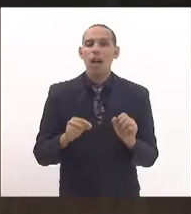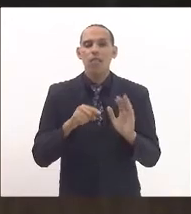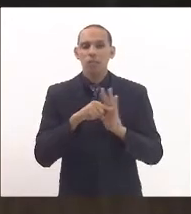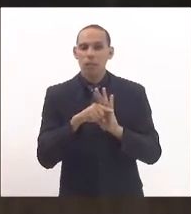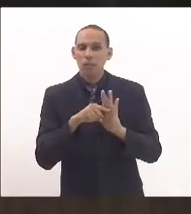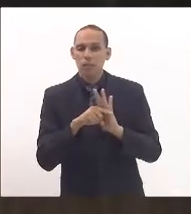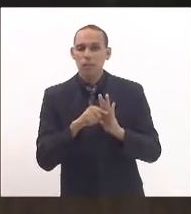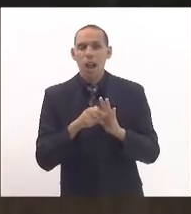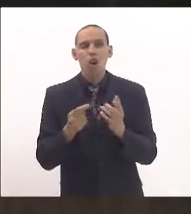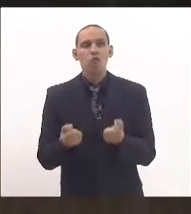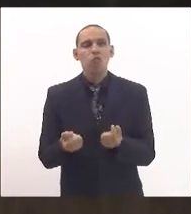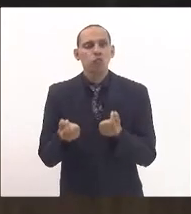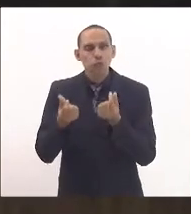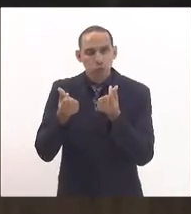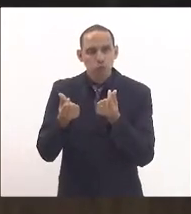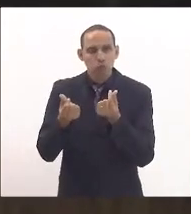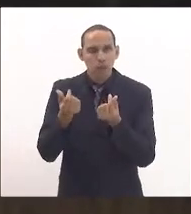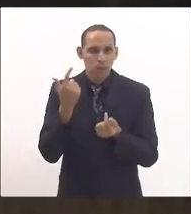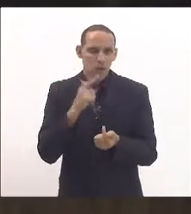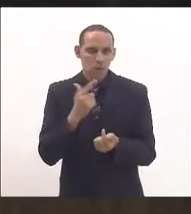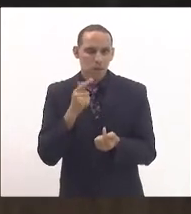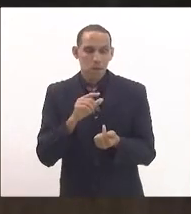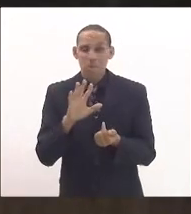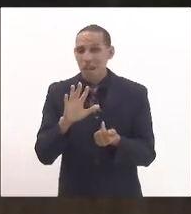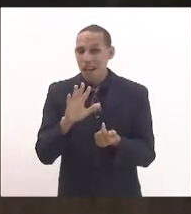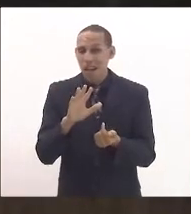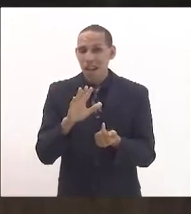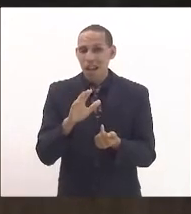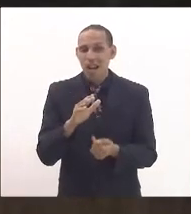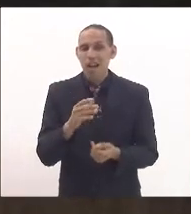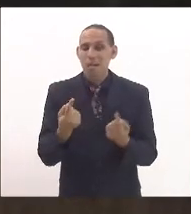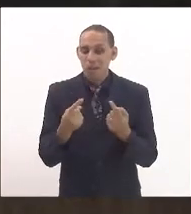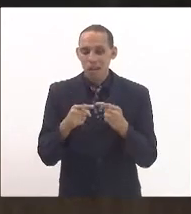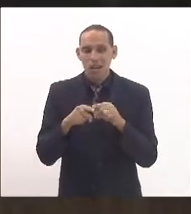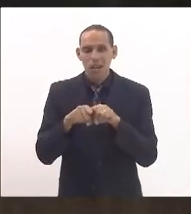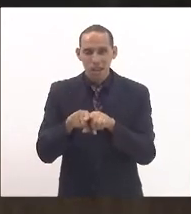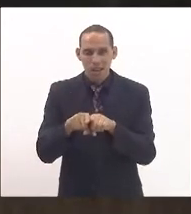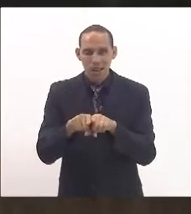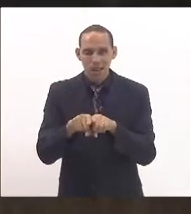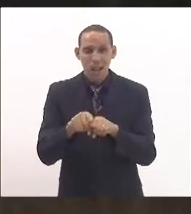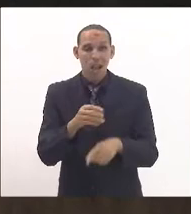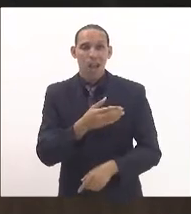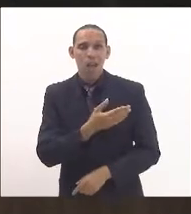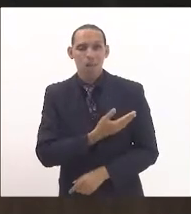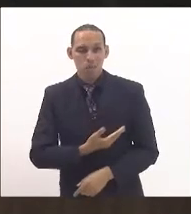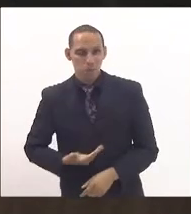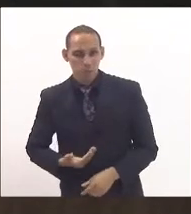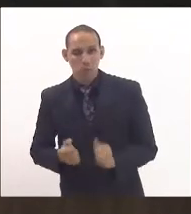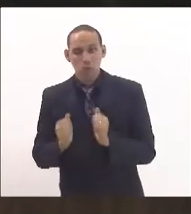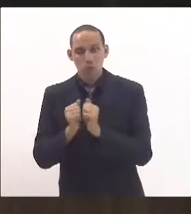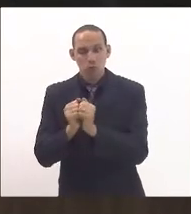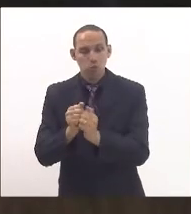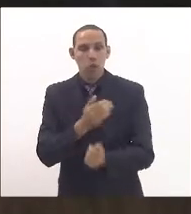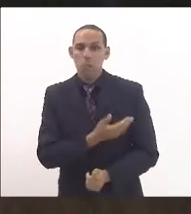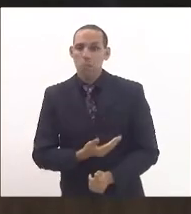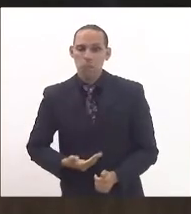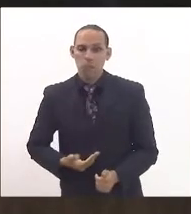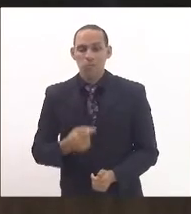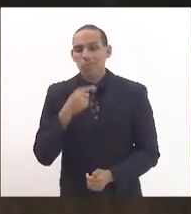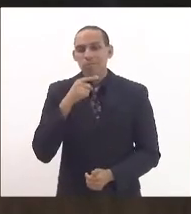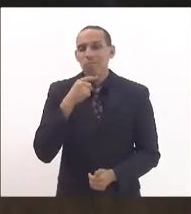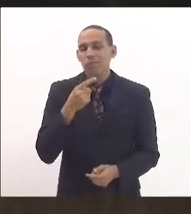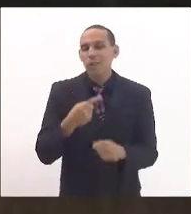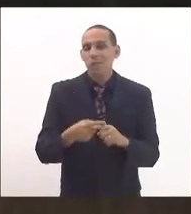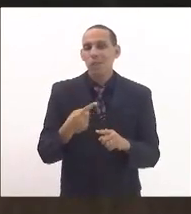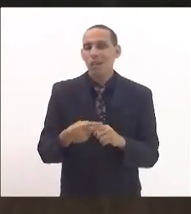de rentabilidade, mas a parceria entre entes públicos, não. Porque entes